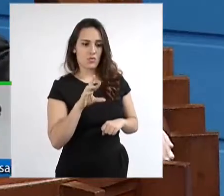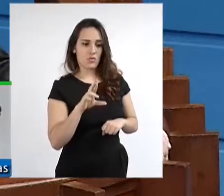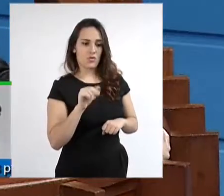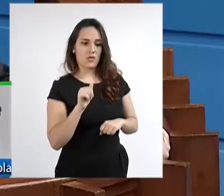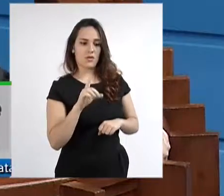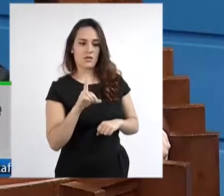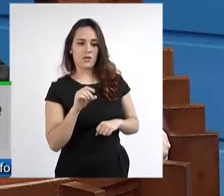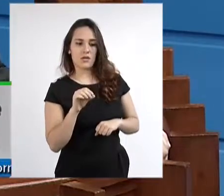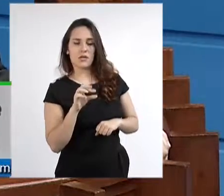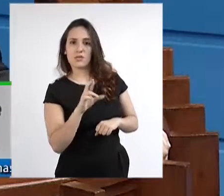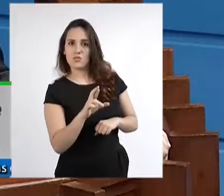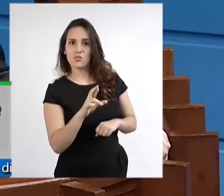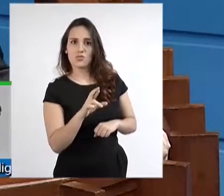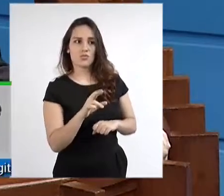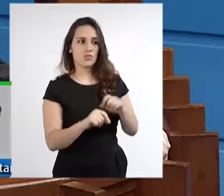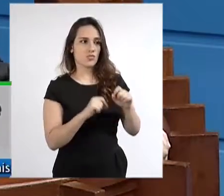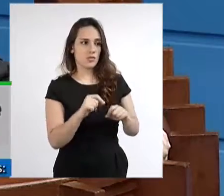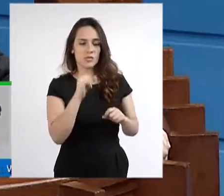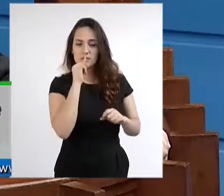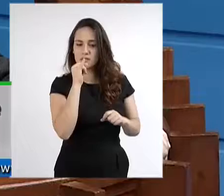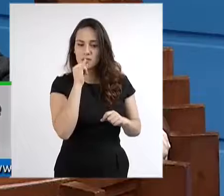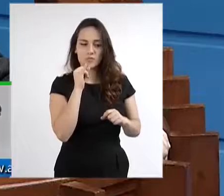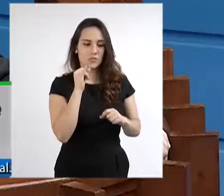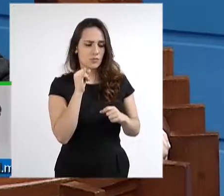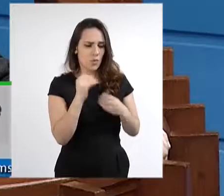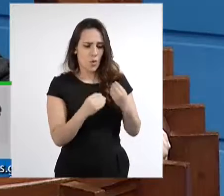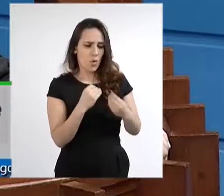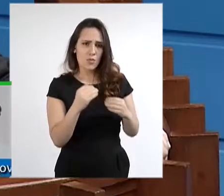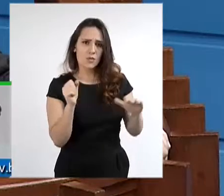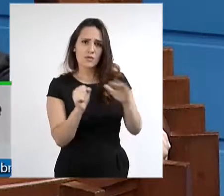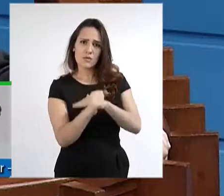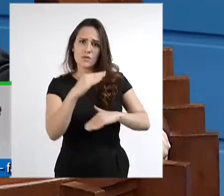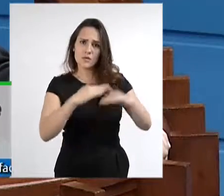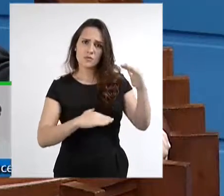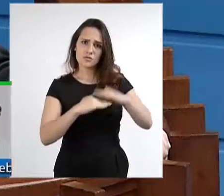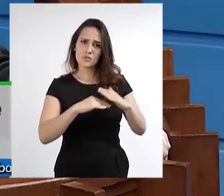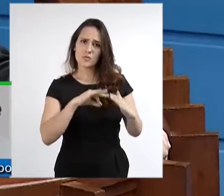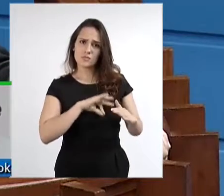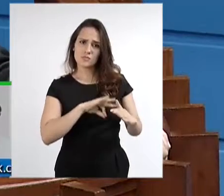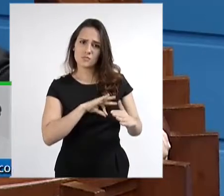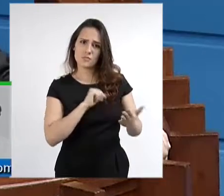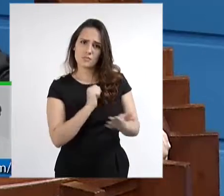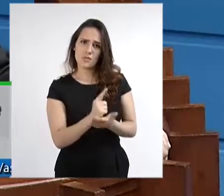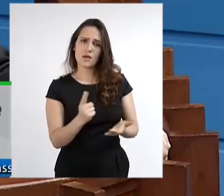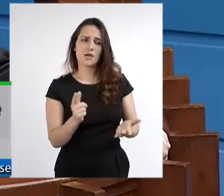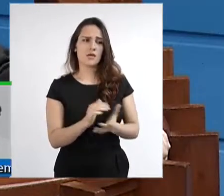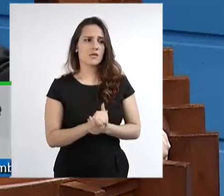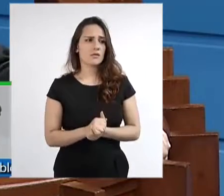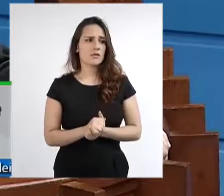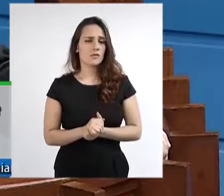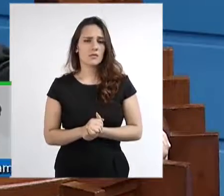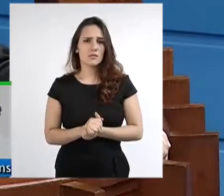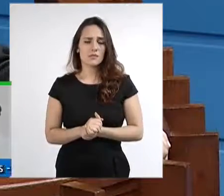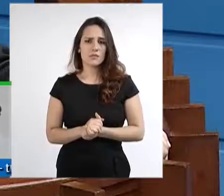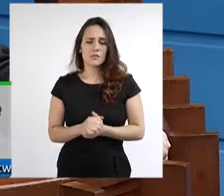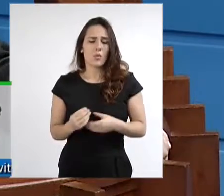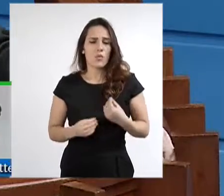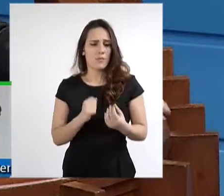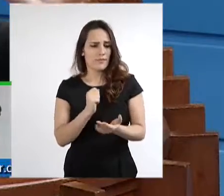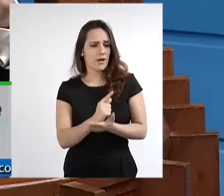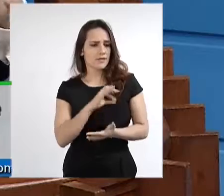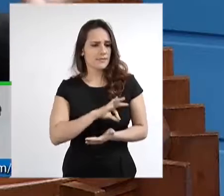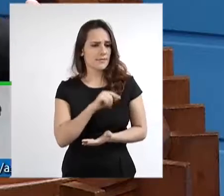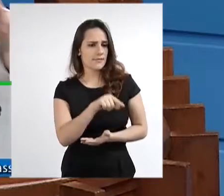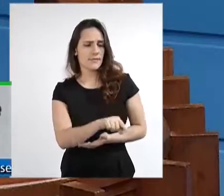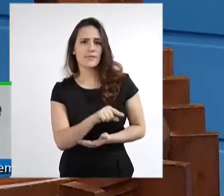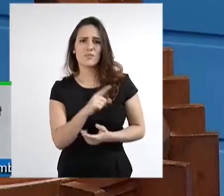em contenção de despesa, o orçamento é difícil. Vamos começar com um projeto piloto,